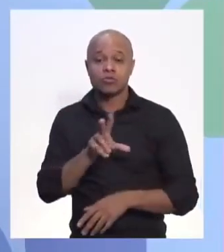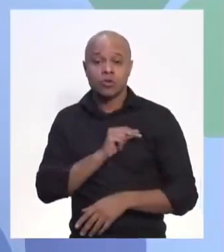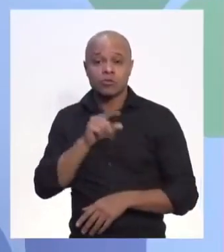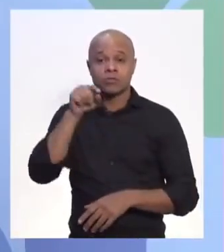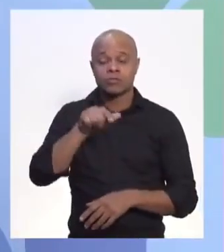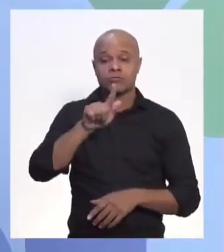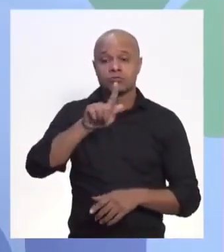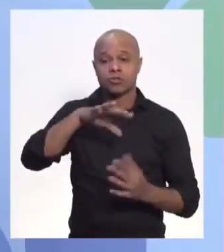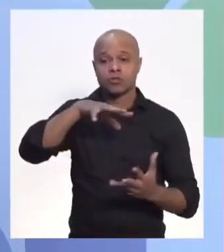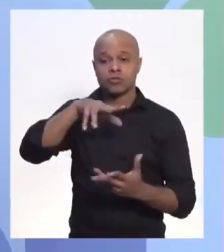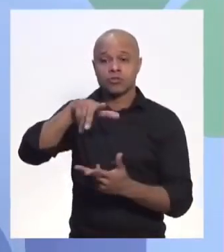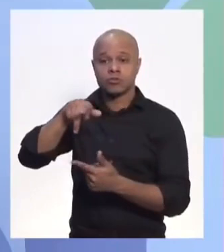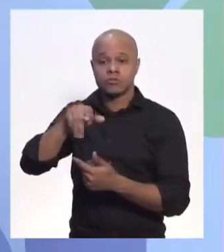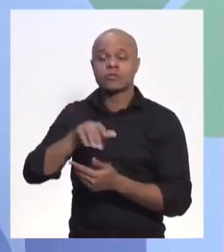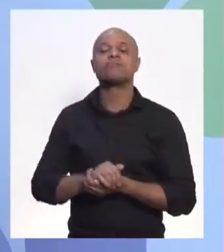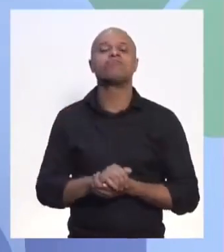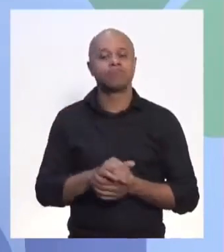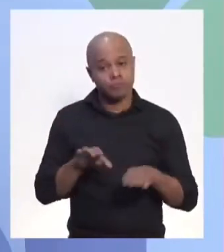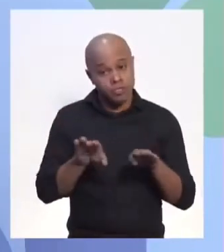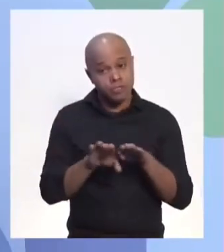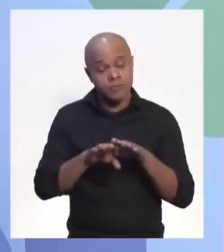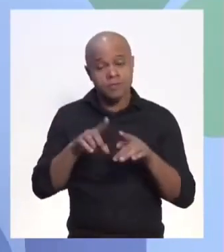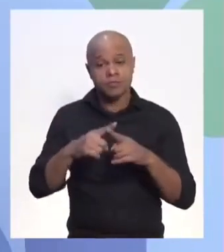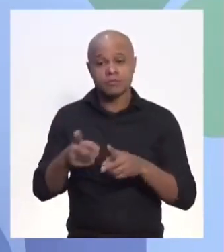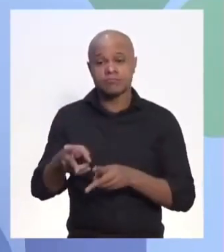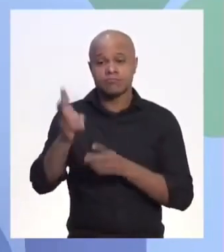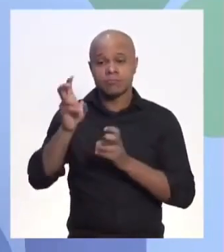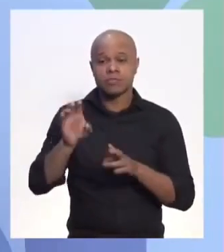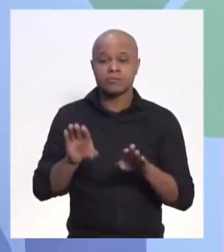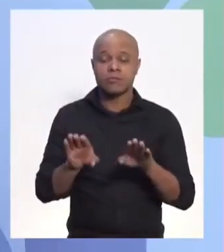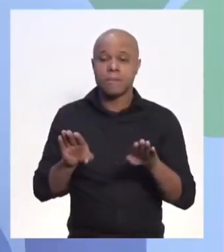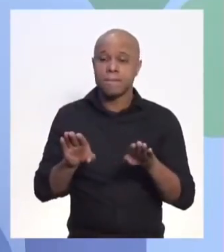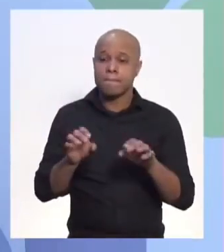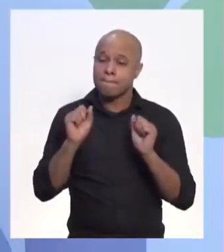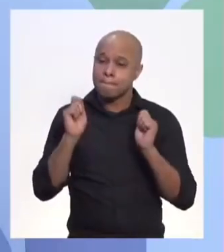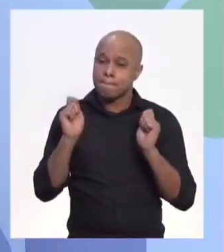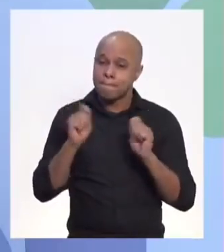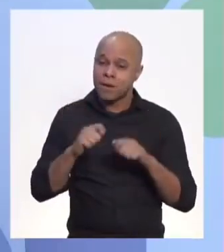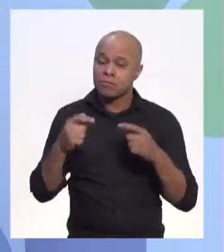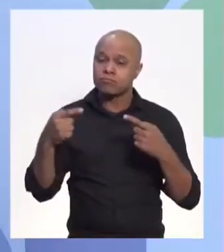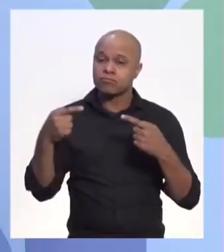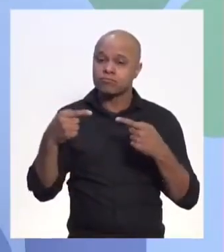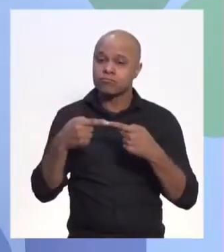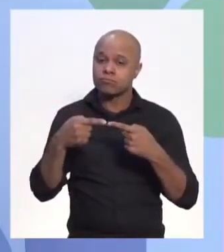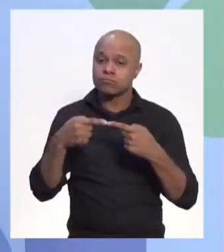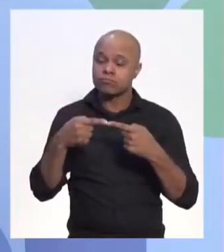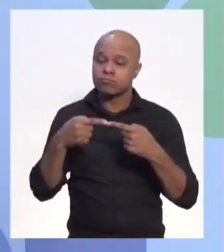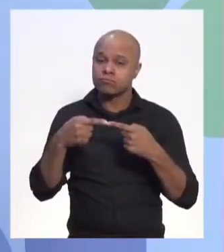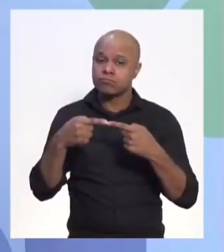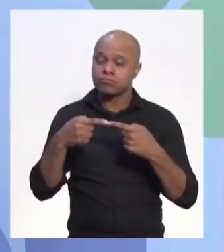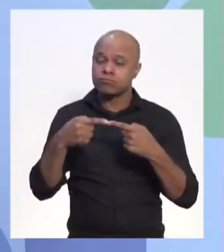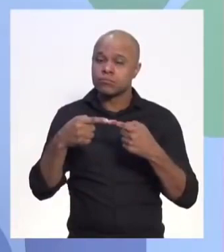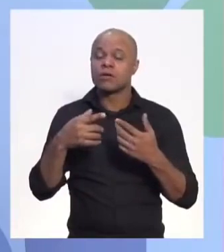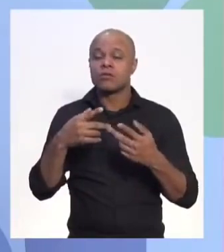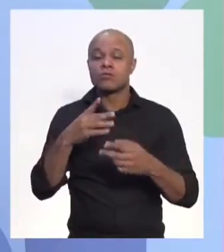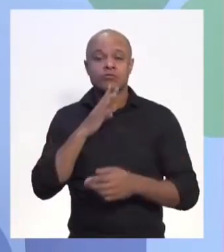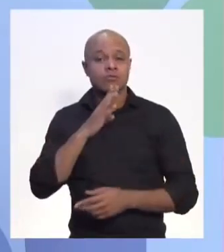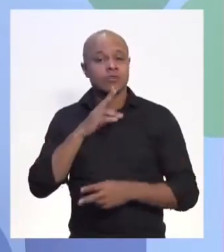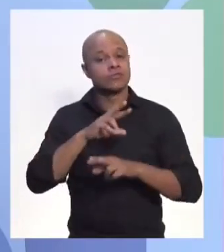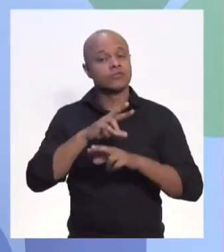perceber, vocês, que podem existir, sim, relações entre as diferentes disciplinas, como aqui no